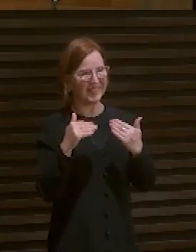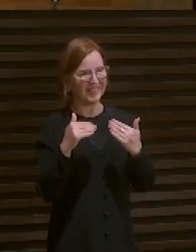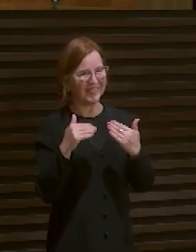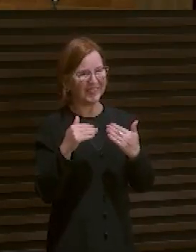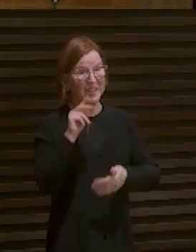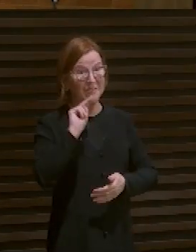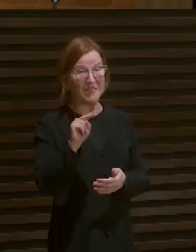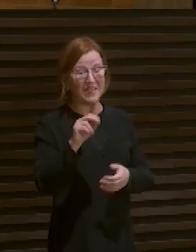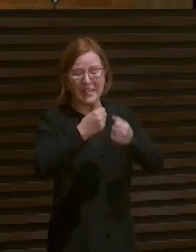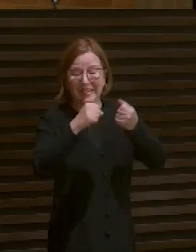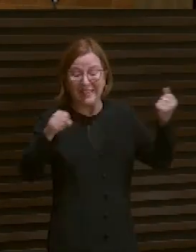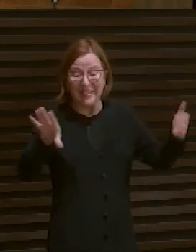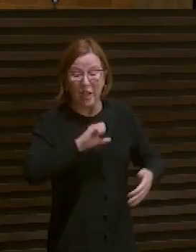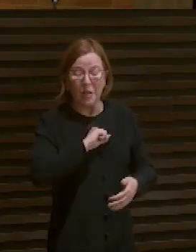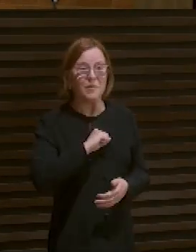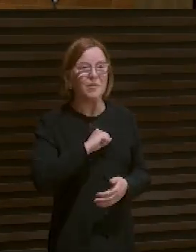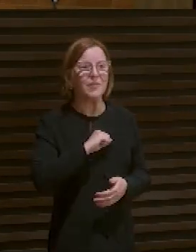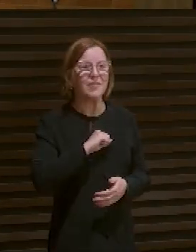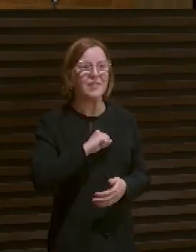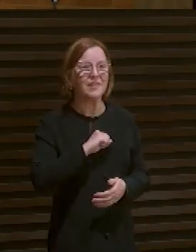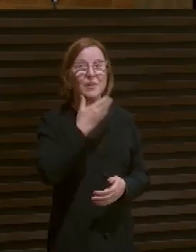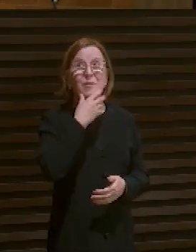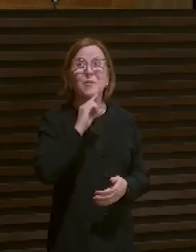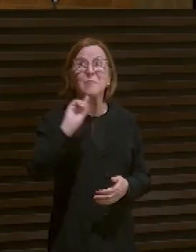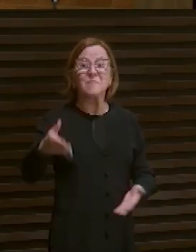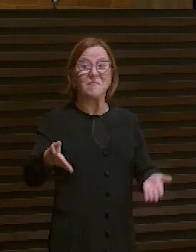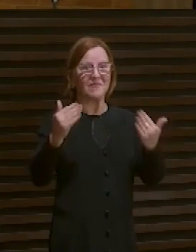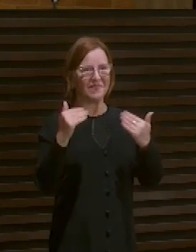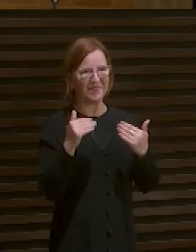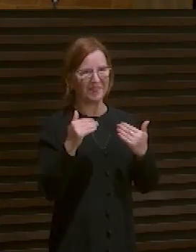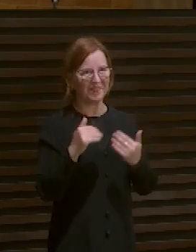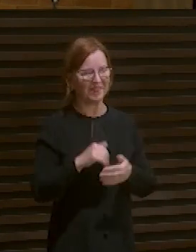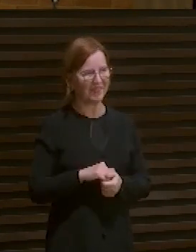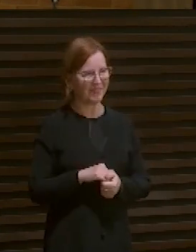Vede que grande amor nos tem concedido quem? O Pai.